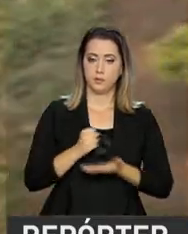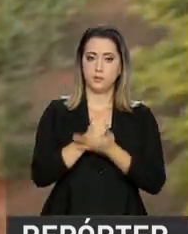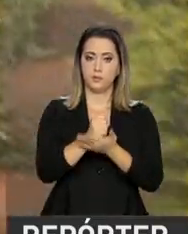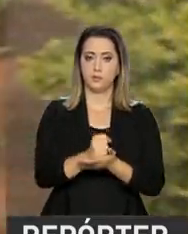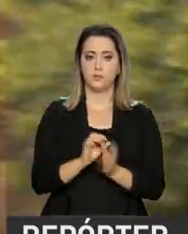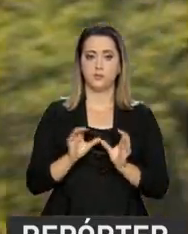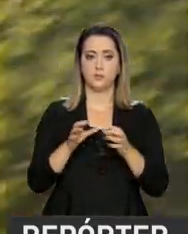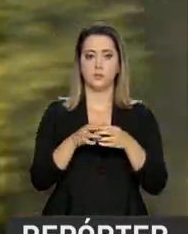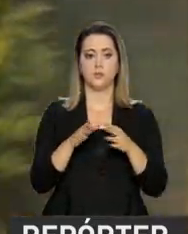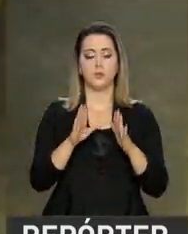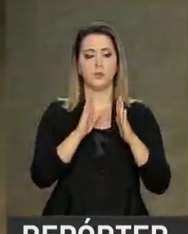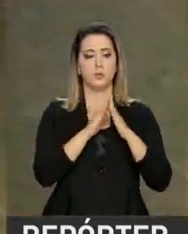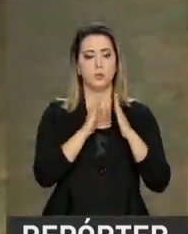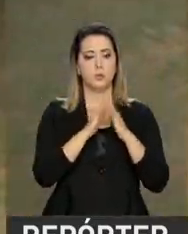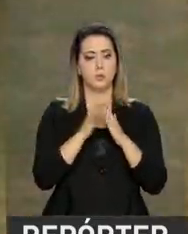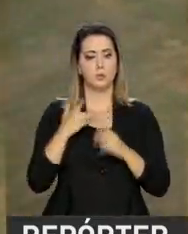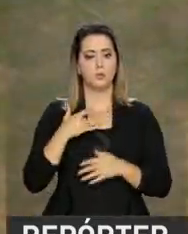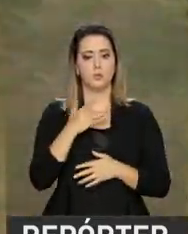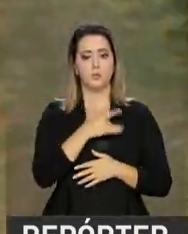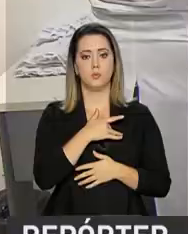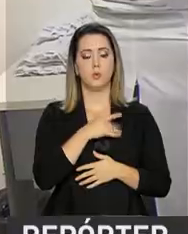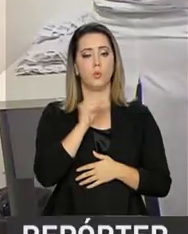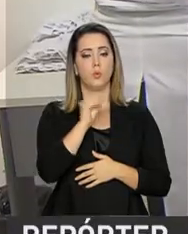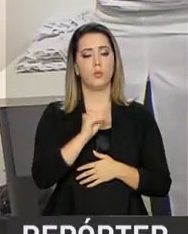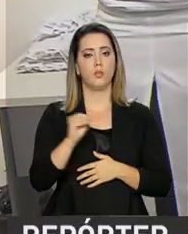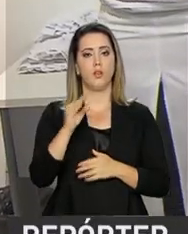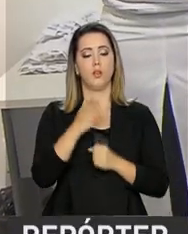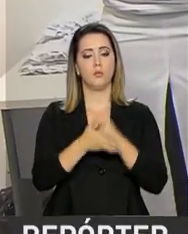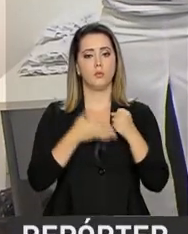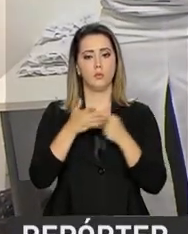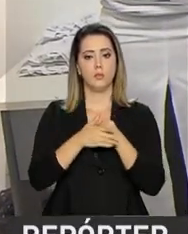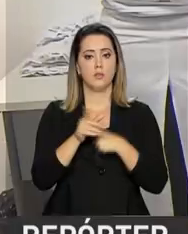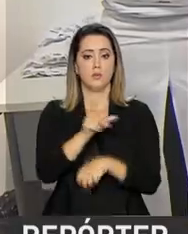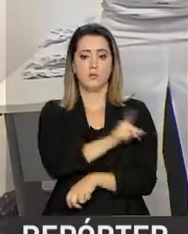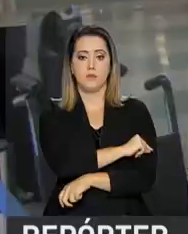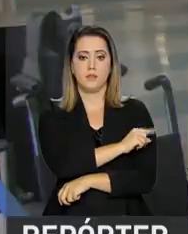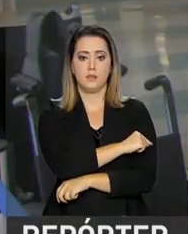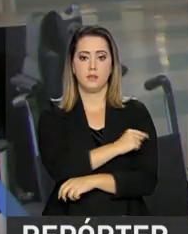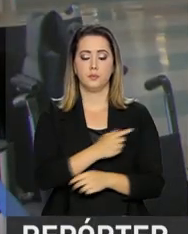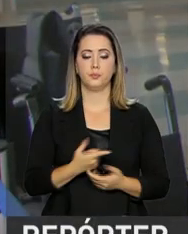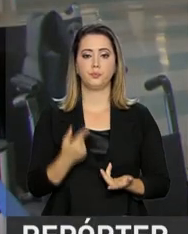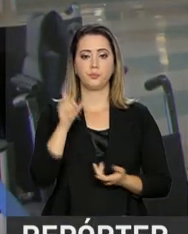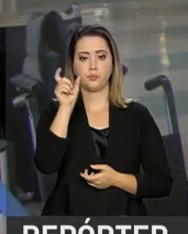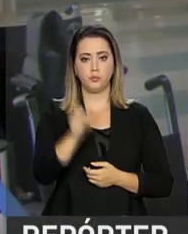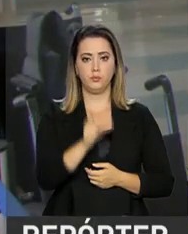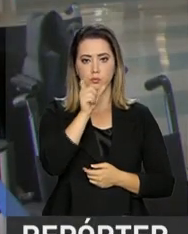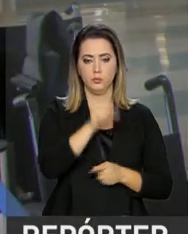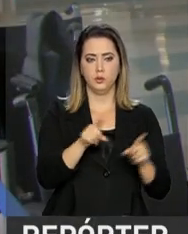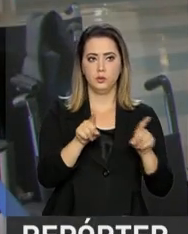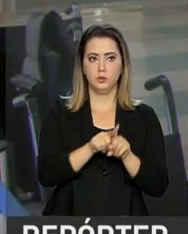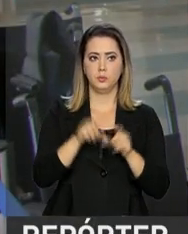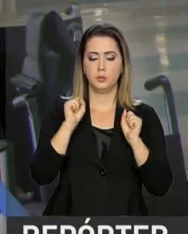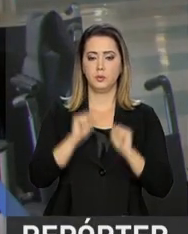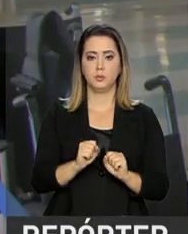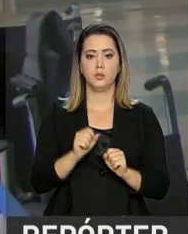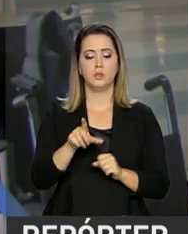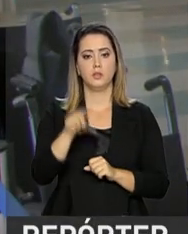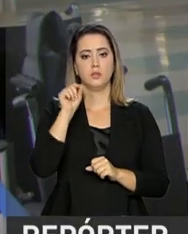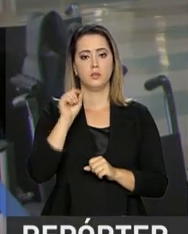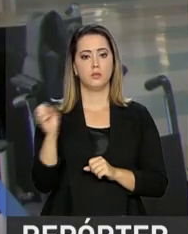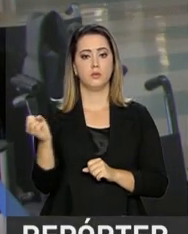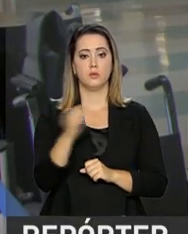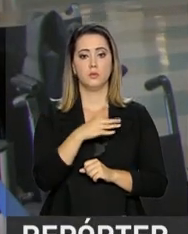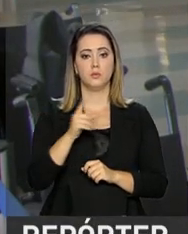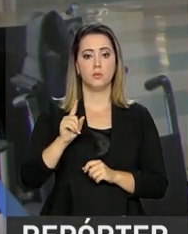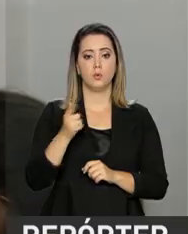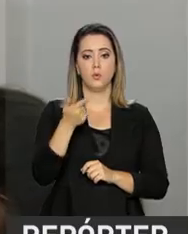nas unidades de saúde, como pré-natal e aplicação de vacinas. O paciente também poderá optar por mais de